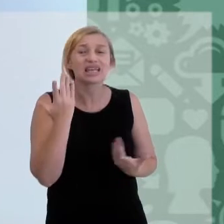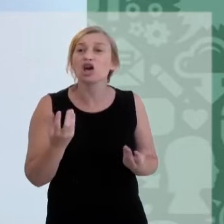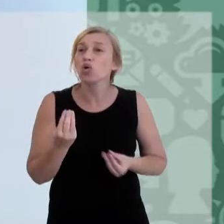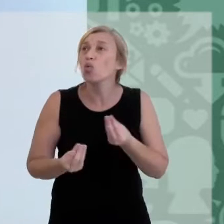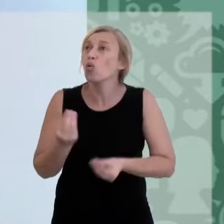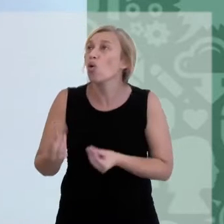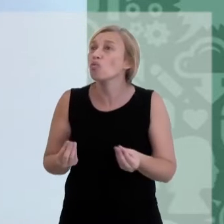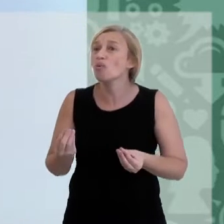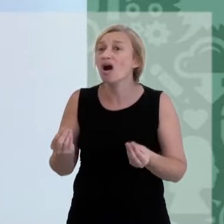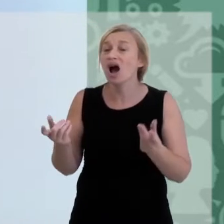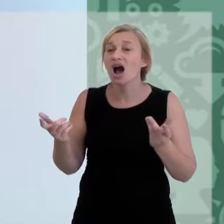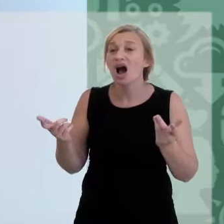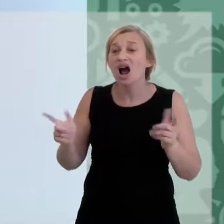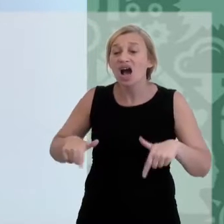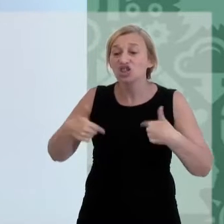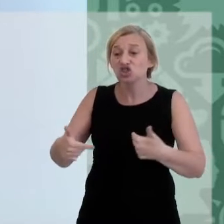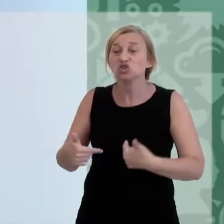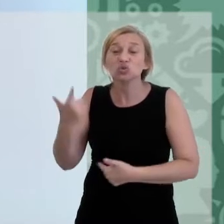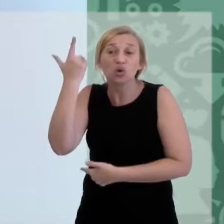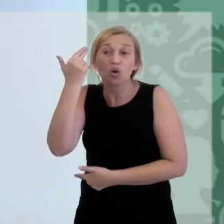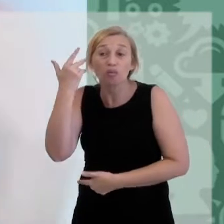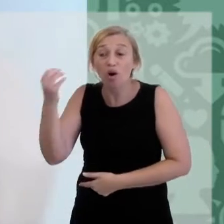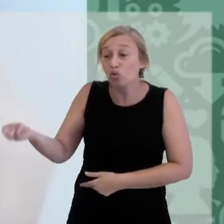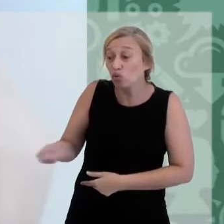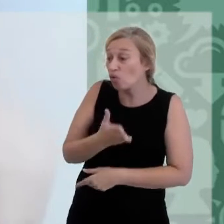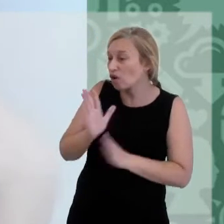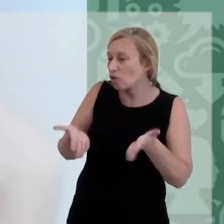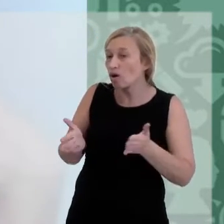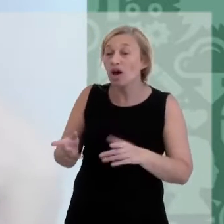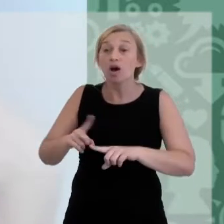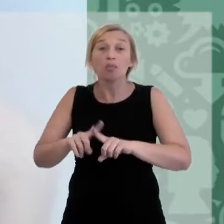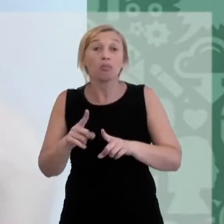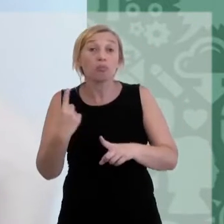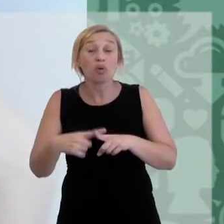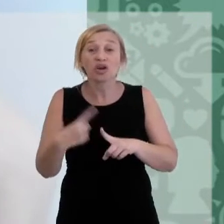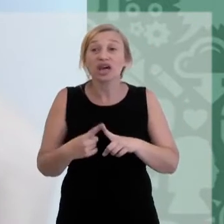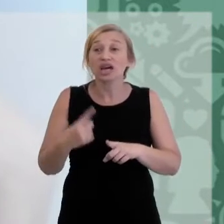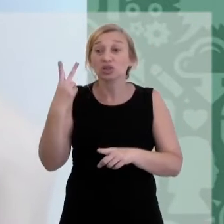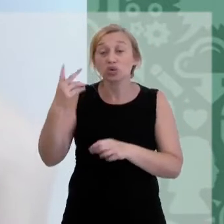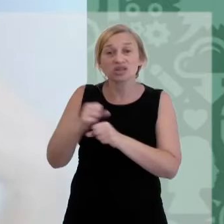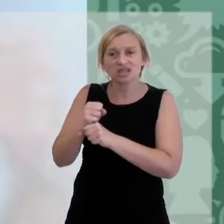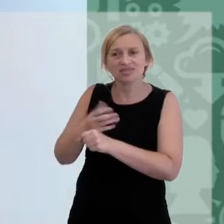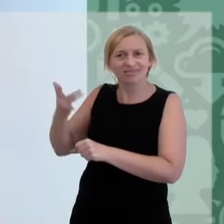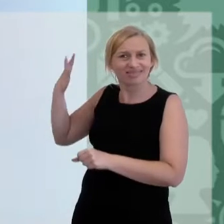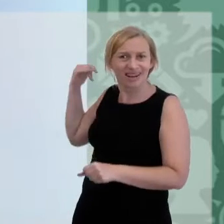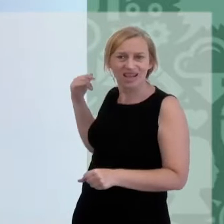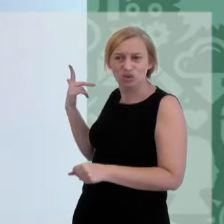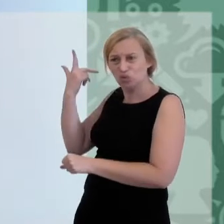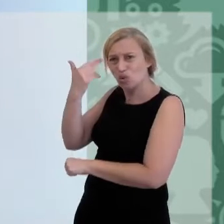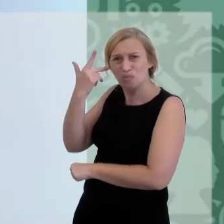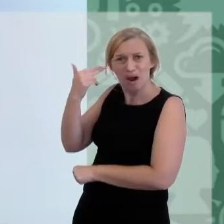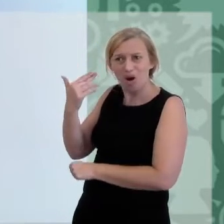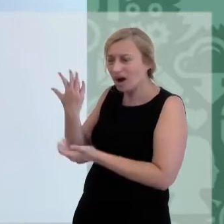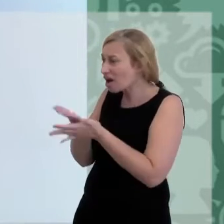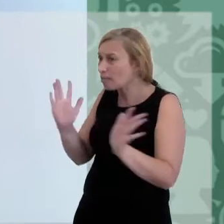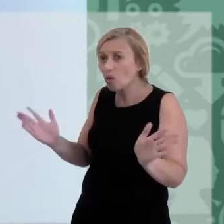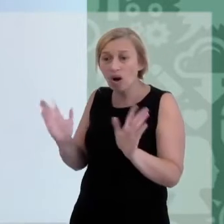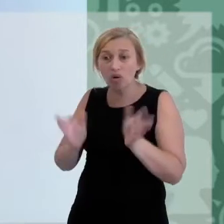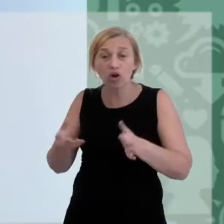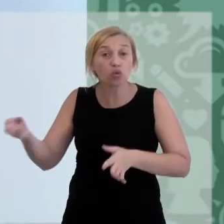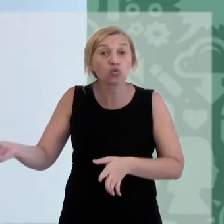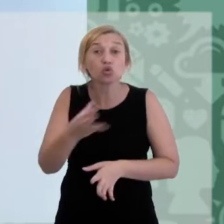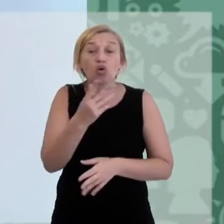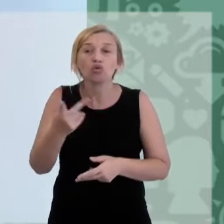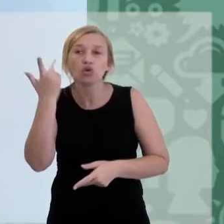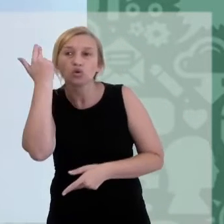agora, como que lidam com esse novo normal, porque o normal que a gente era acostumado há 2 anos atrás não tem mais, tem o de agora. E é esse que a gente